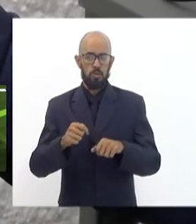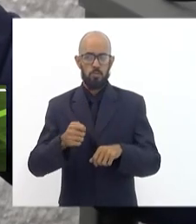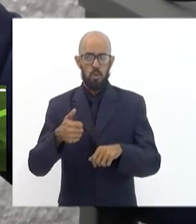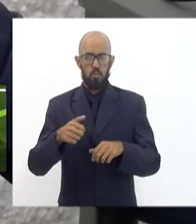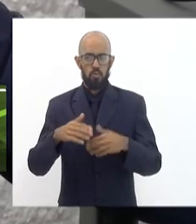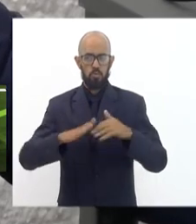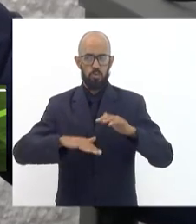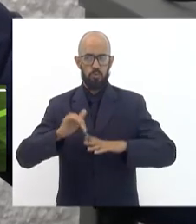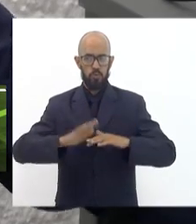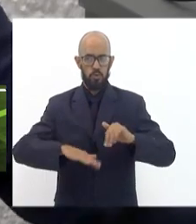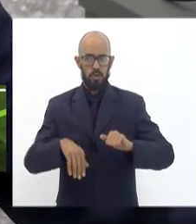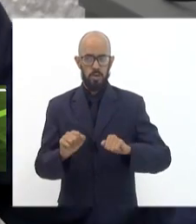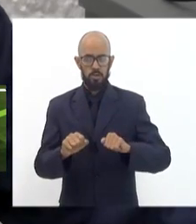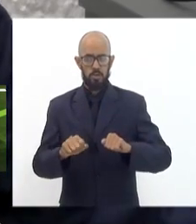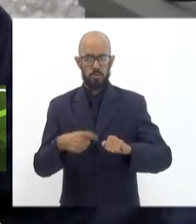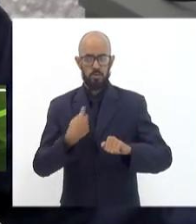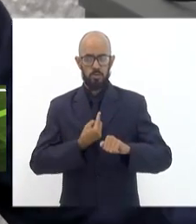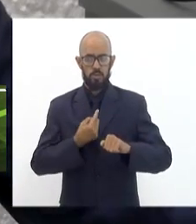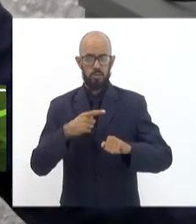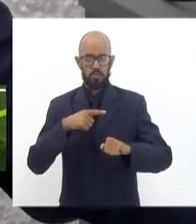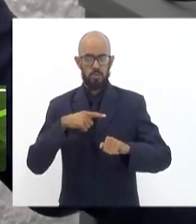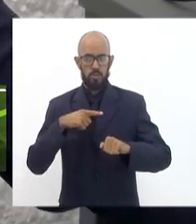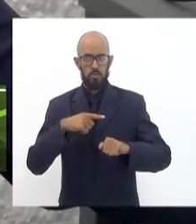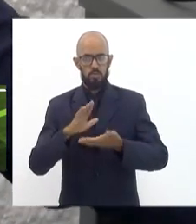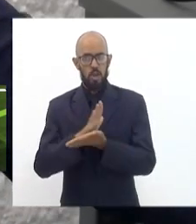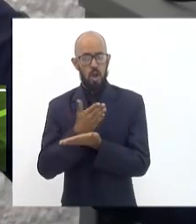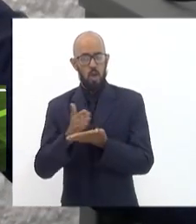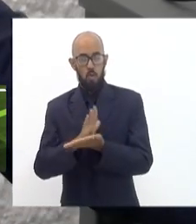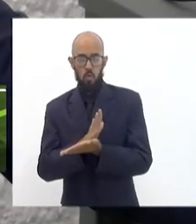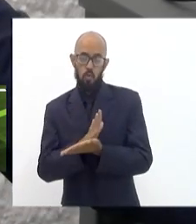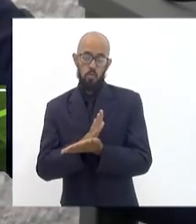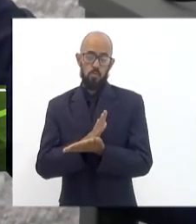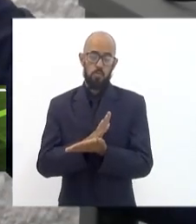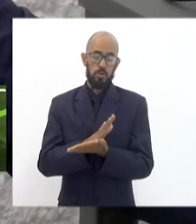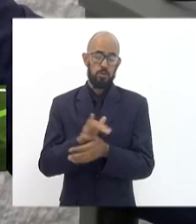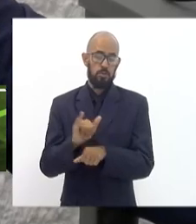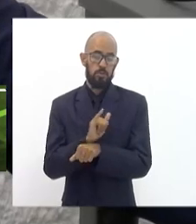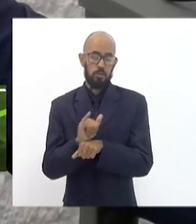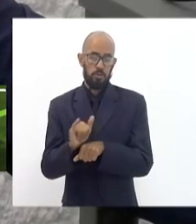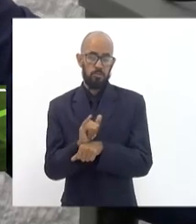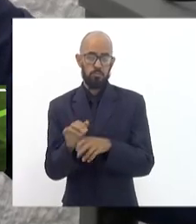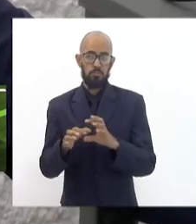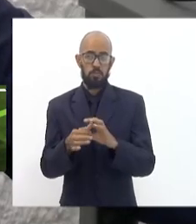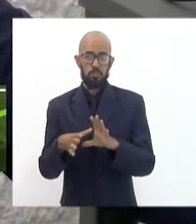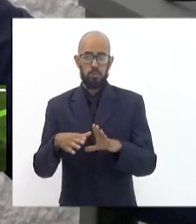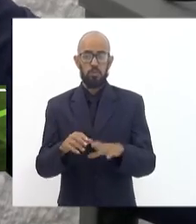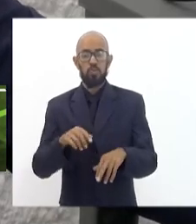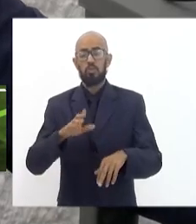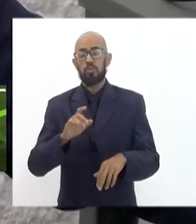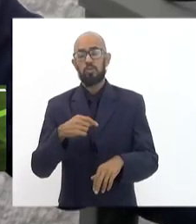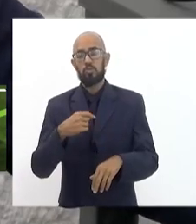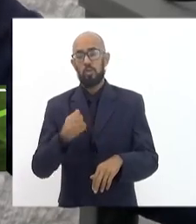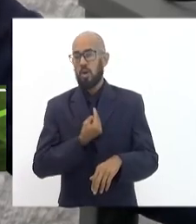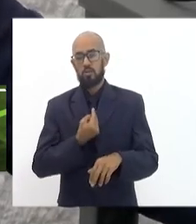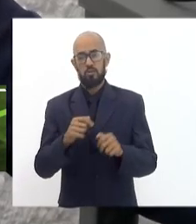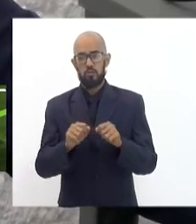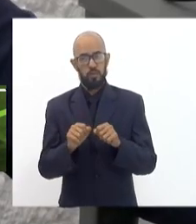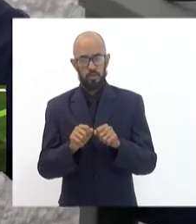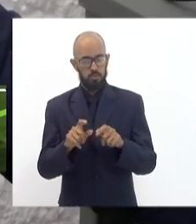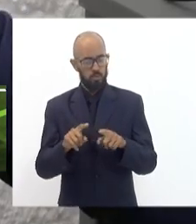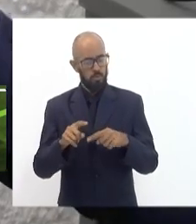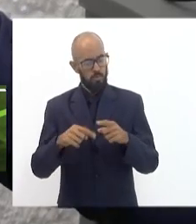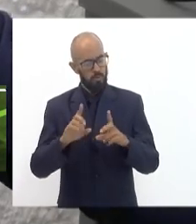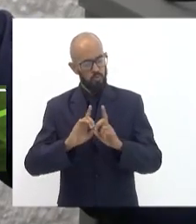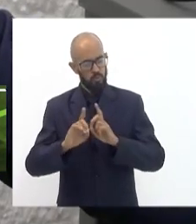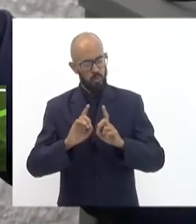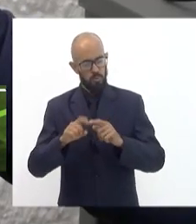profissionais eu a gente tem aí algumas aberturas que permitem excelente não a gente não faz então mas se ela tipo só um pouco